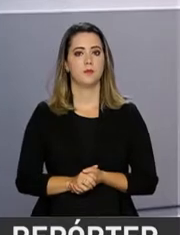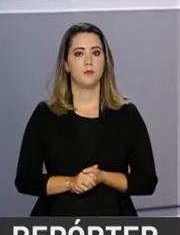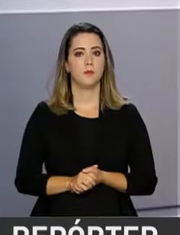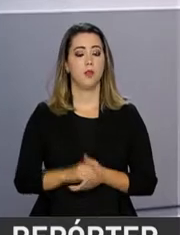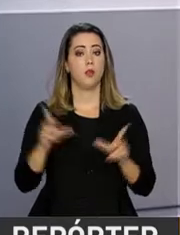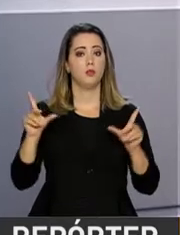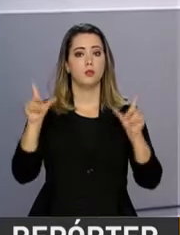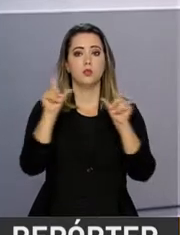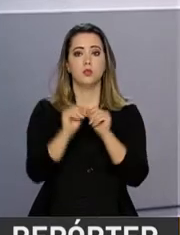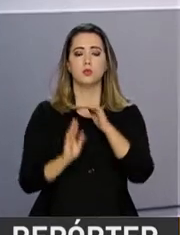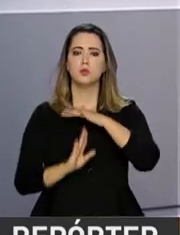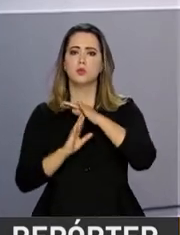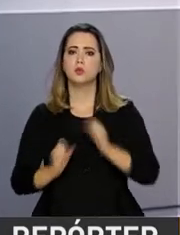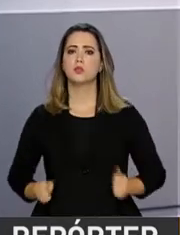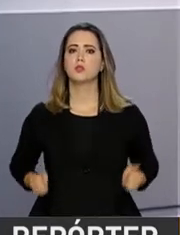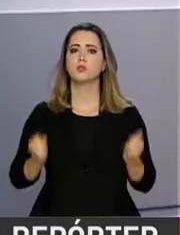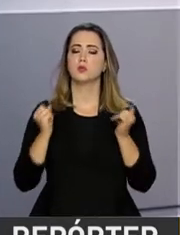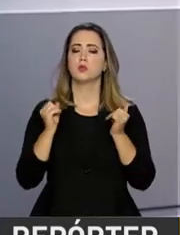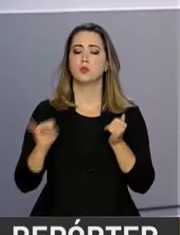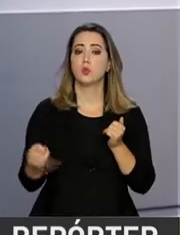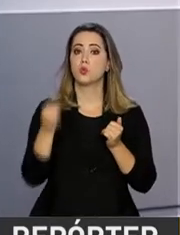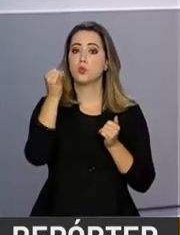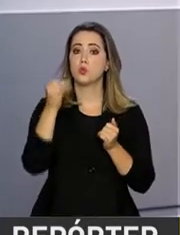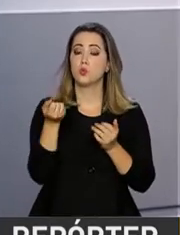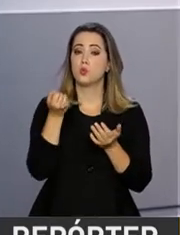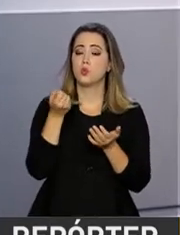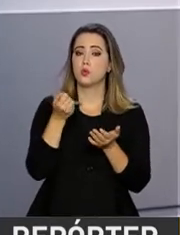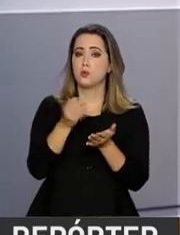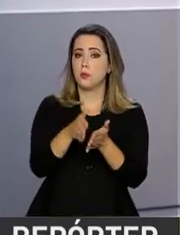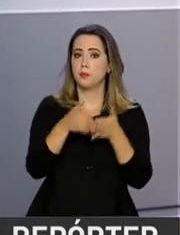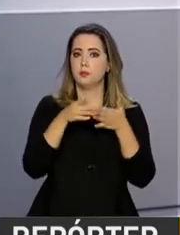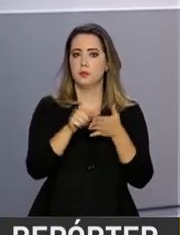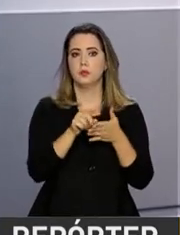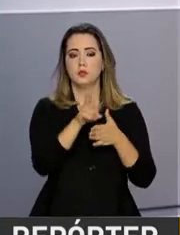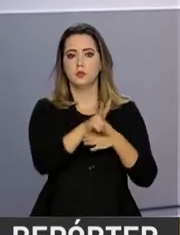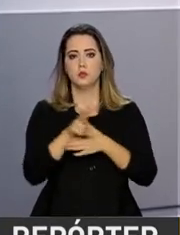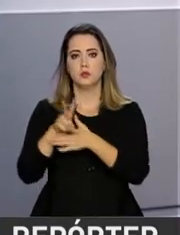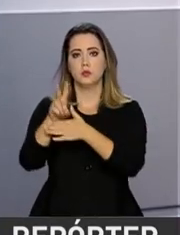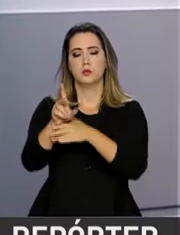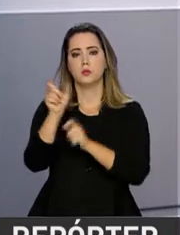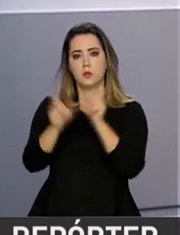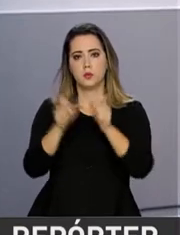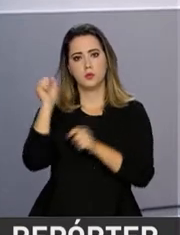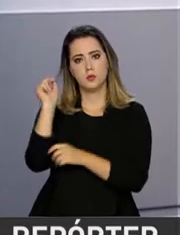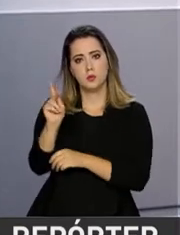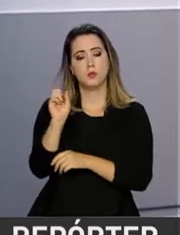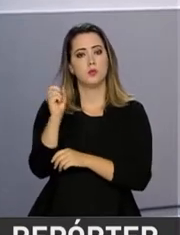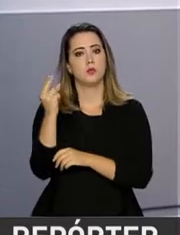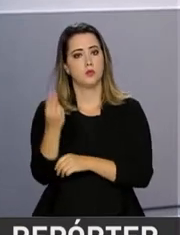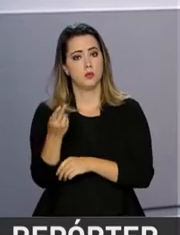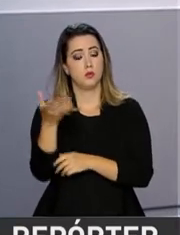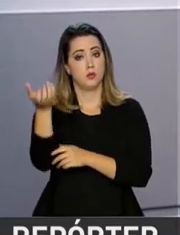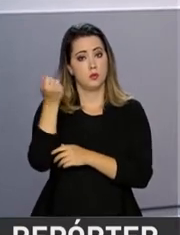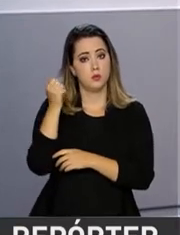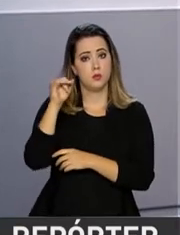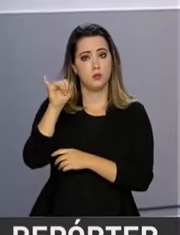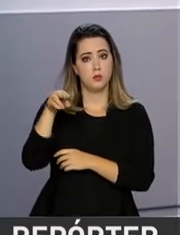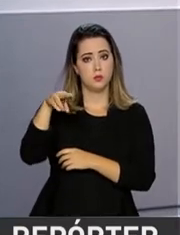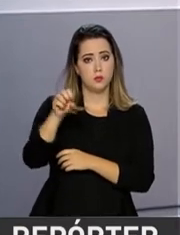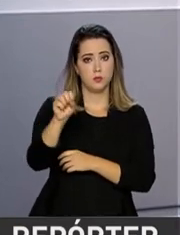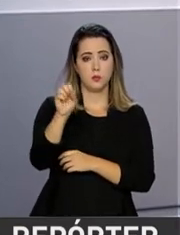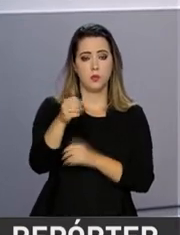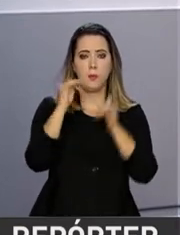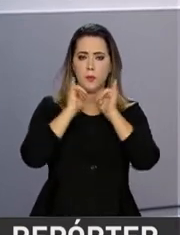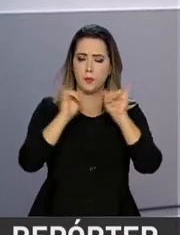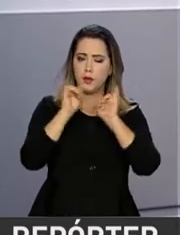A redução do teto dos juros cobrados nas operações de crédito consignado para aposentados e pensionistas do INSS foi